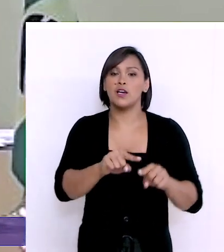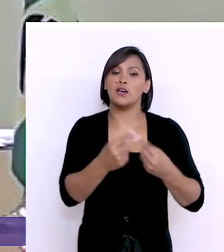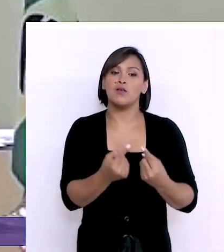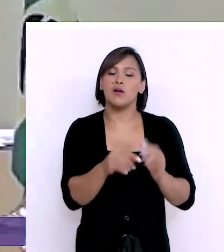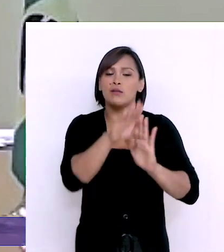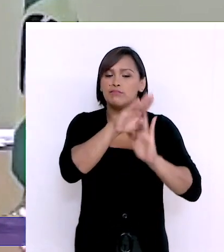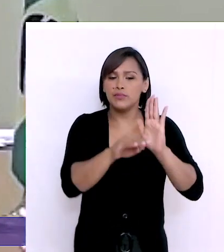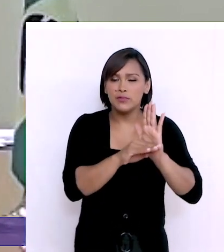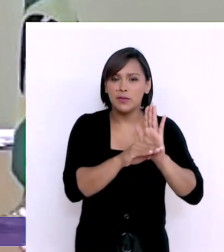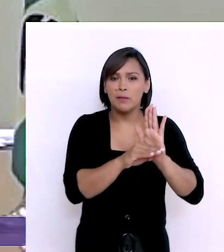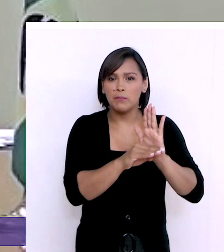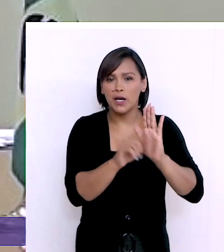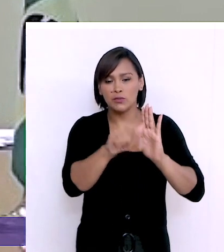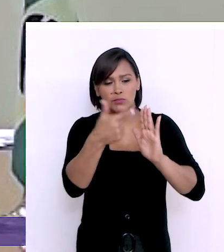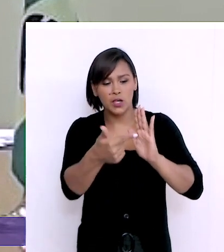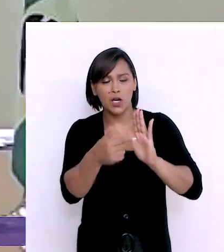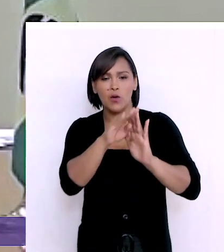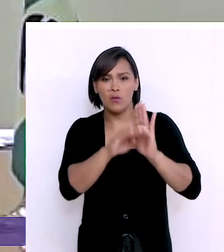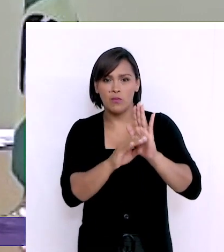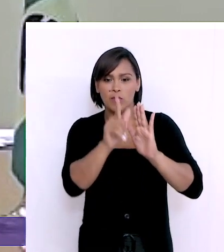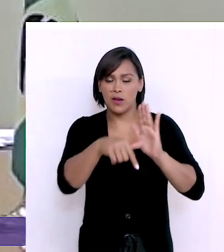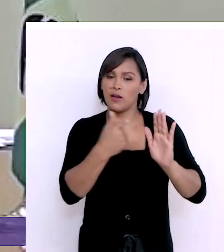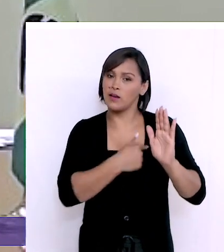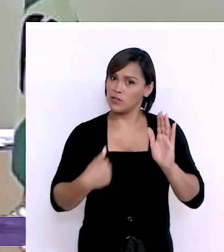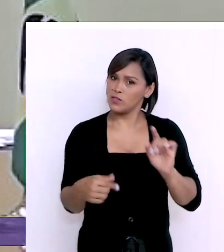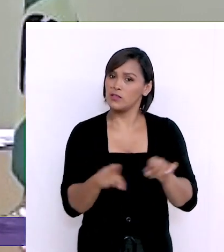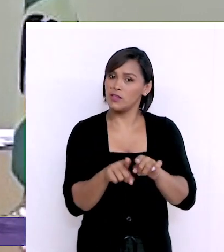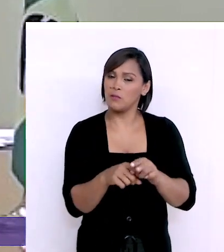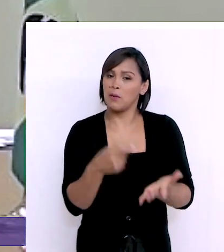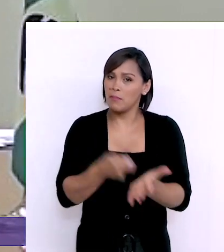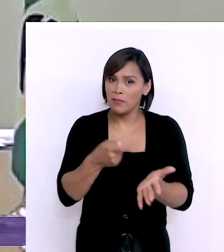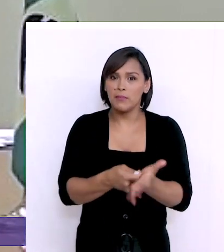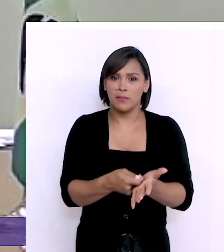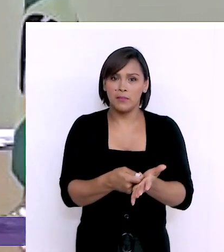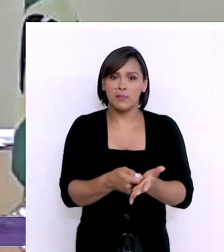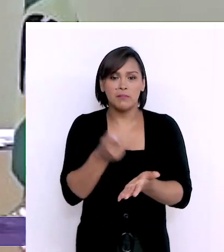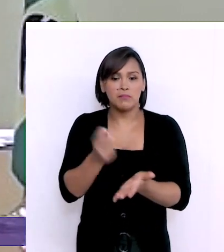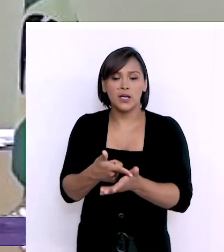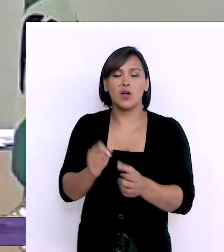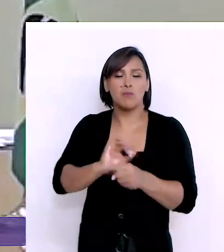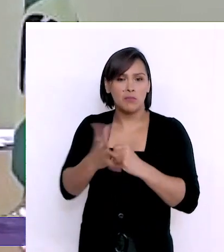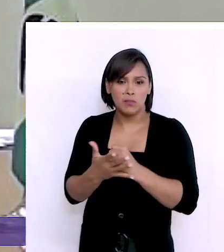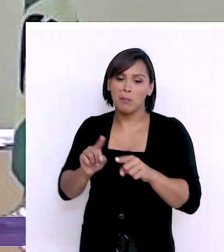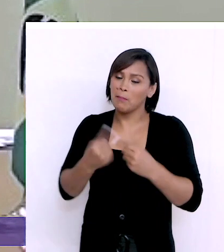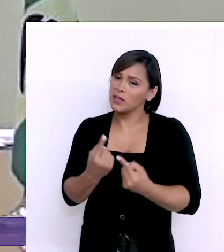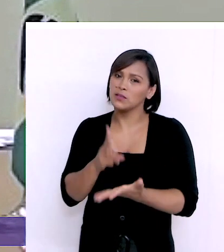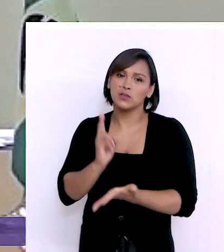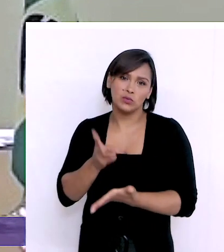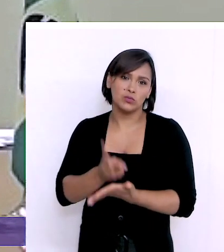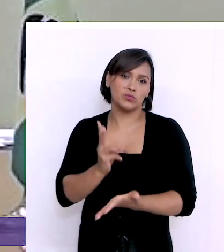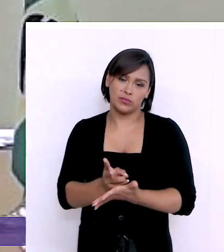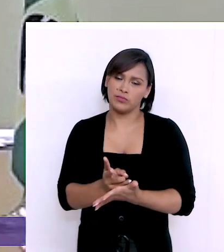muito abaixo do que era a estimativa inicial, ou seja, a China também pagou um preço em função da pandemia, mas ainda assim,